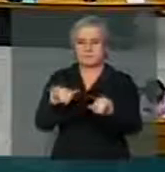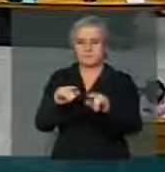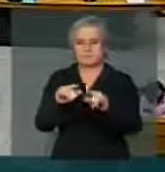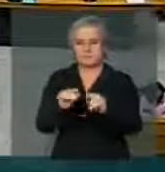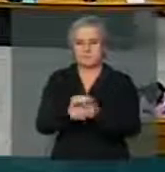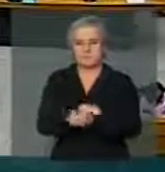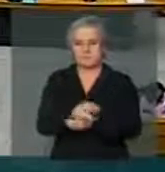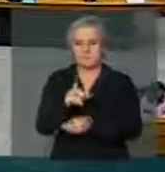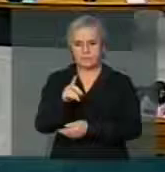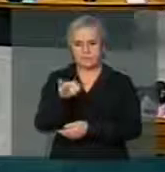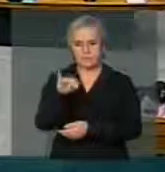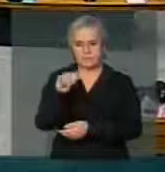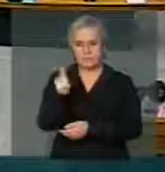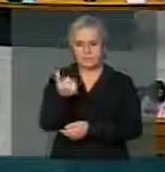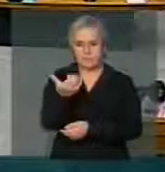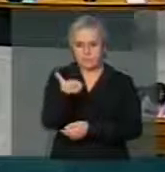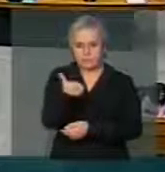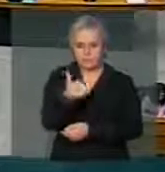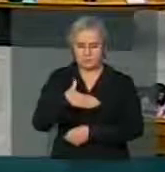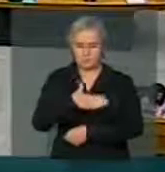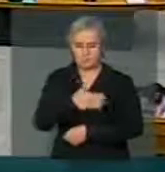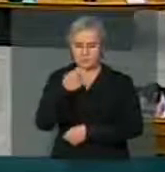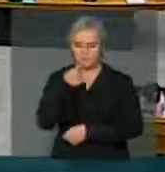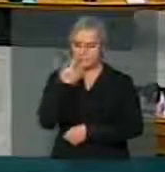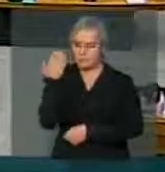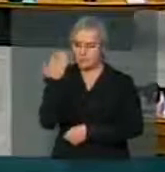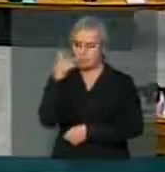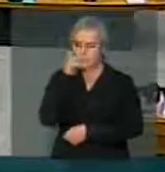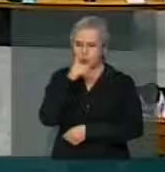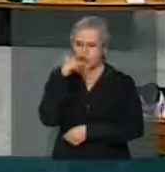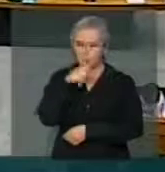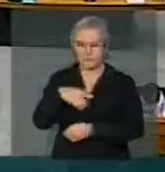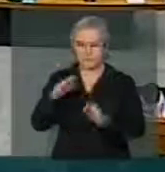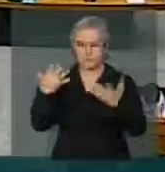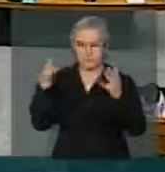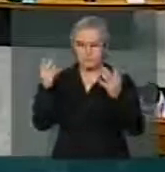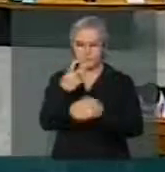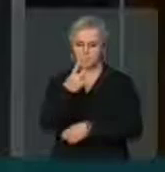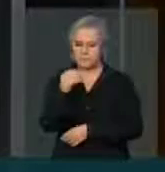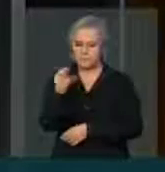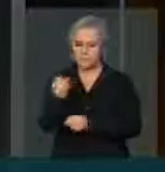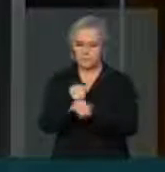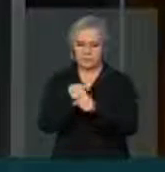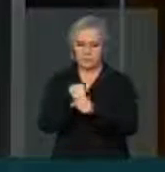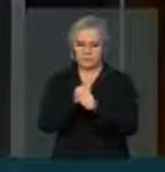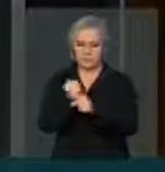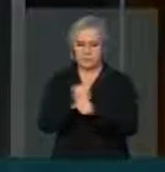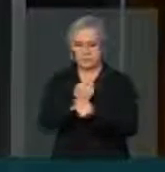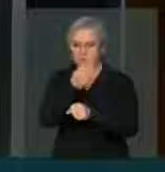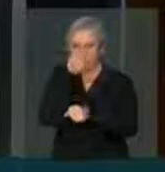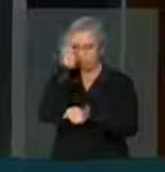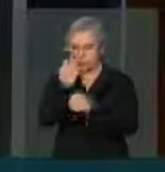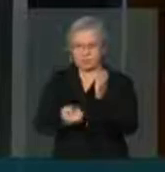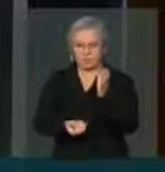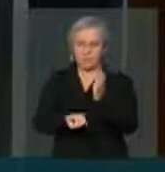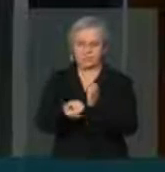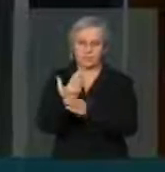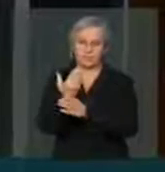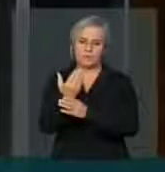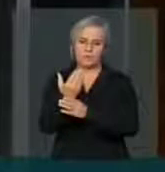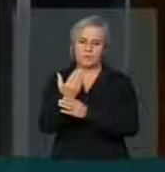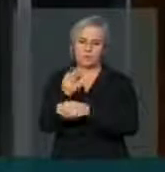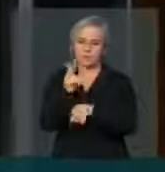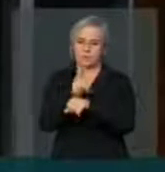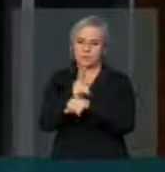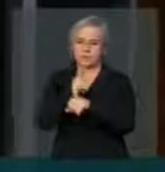no dia 16 de agosto, que foi no domingo, foi comemorado o bicentenário do fundador da Missão Salesiana, padroeiro de Brasília,